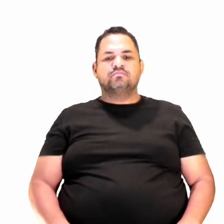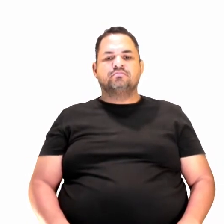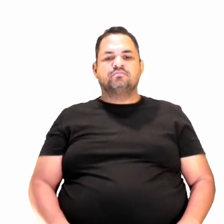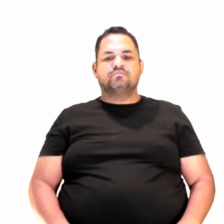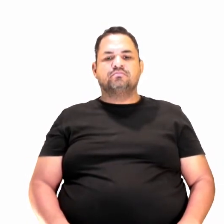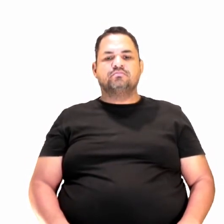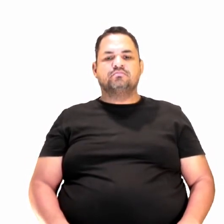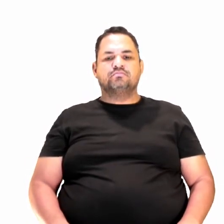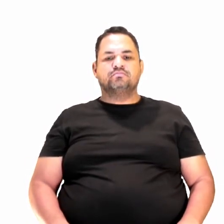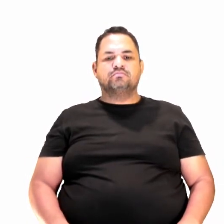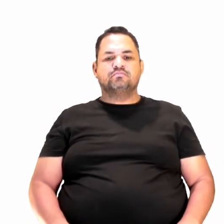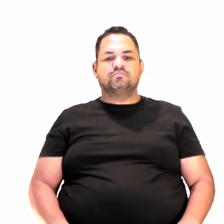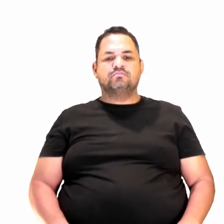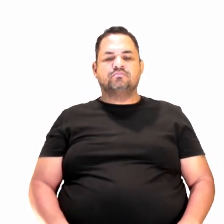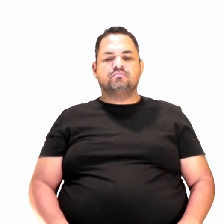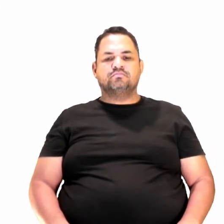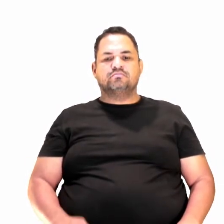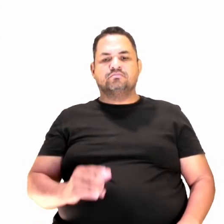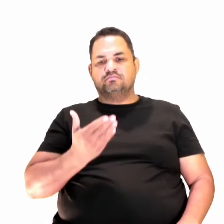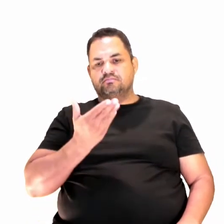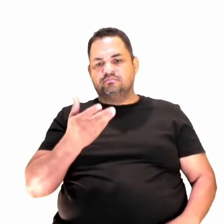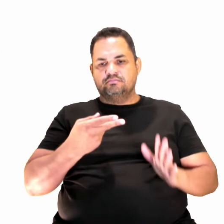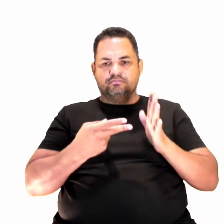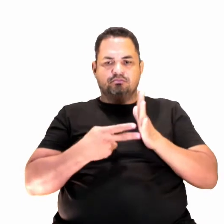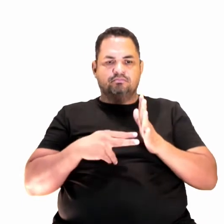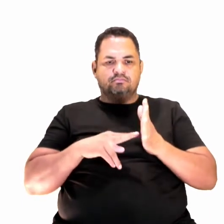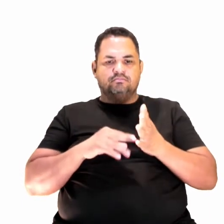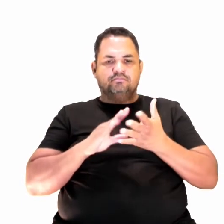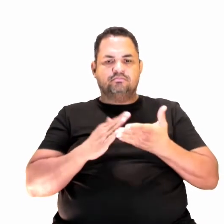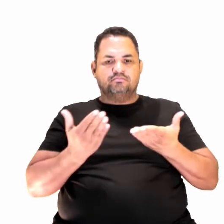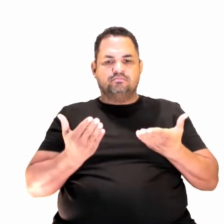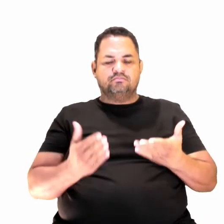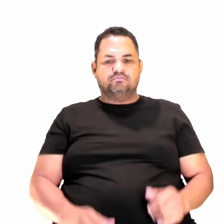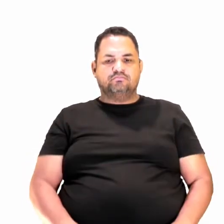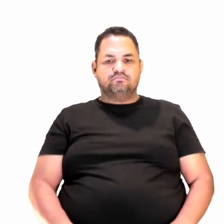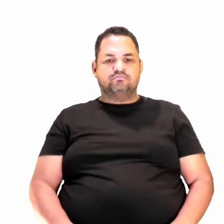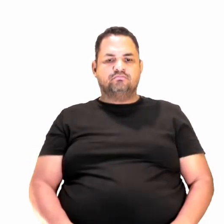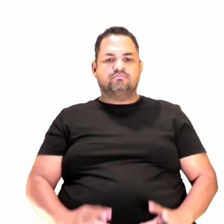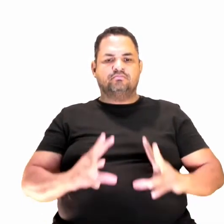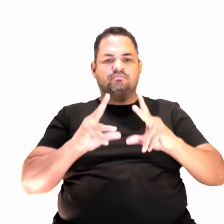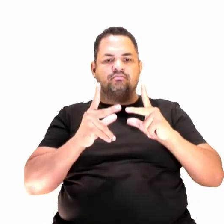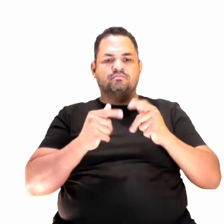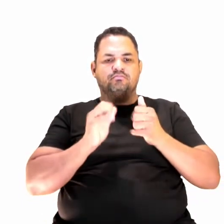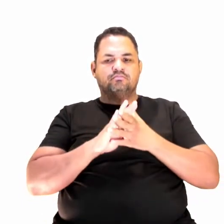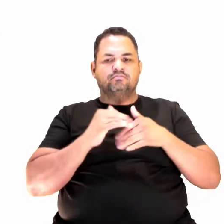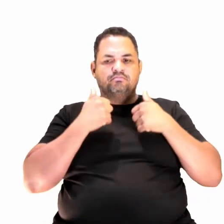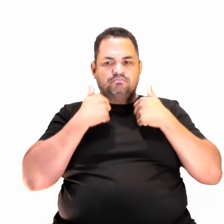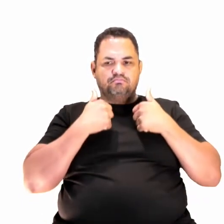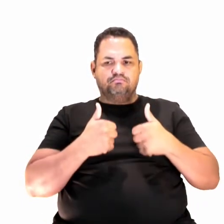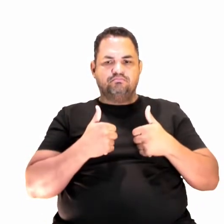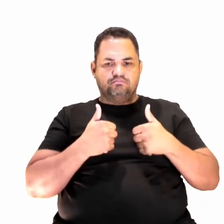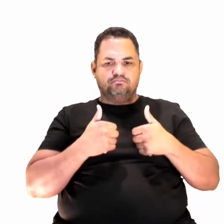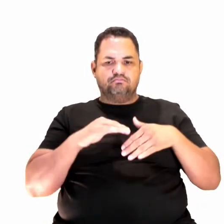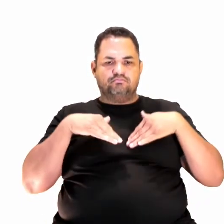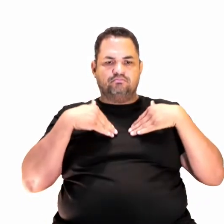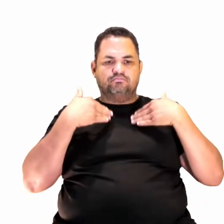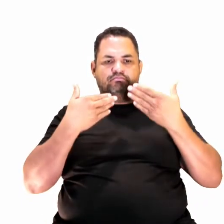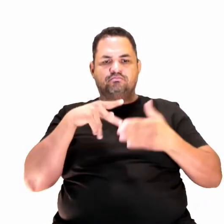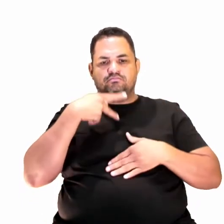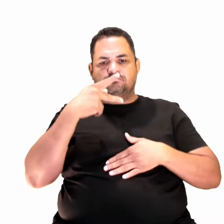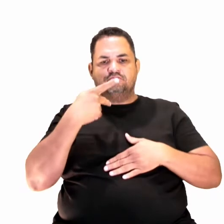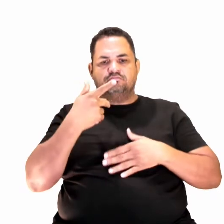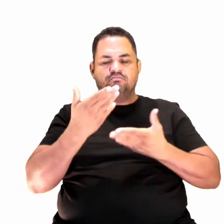bigode, and wears glasses. E ele usa óculos, glasses, que eu também